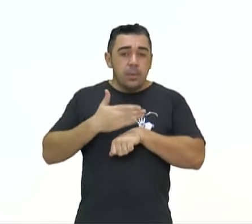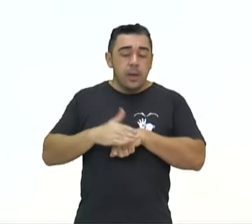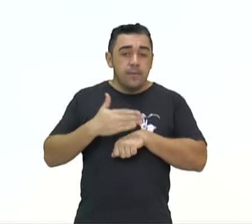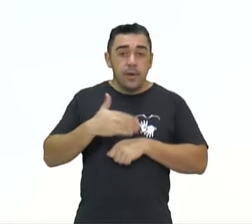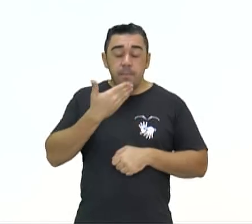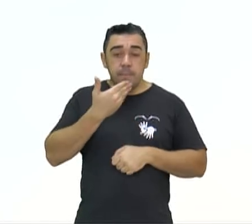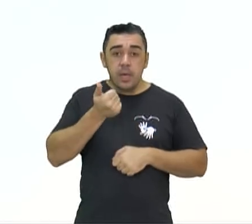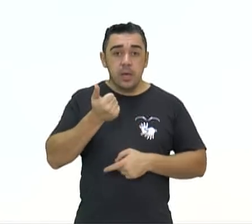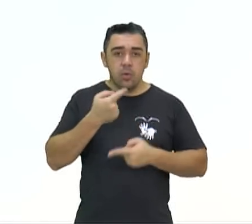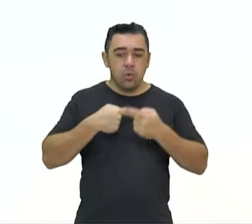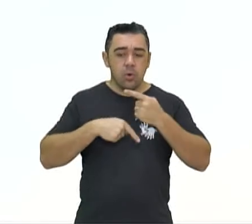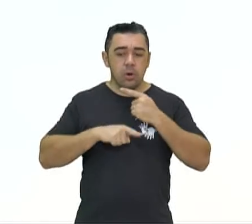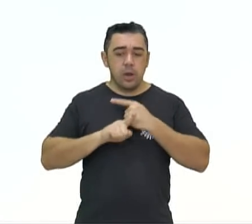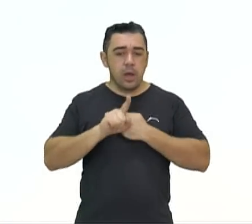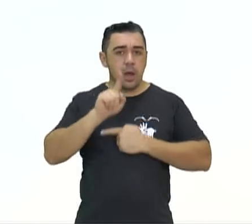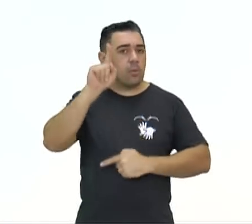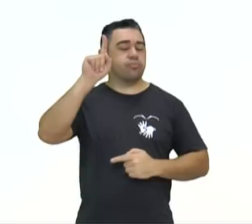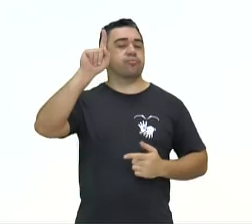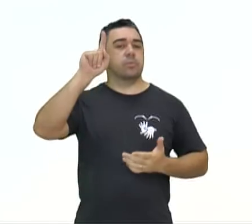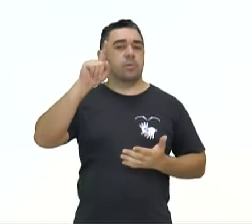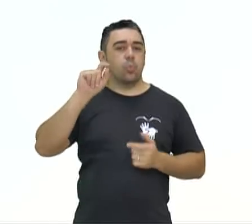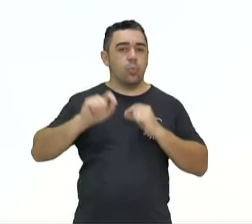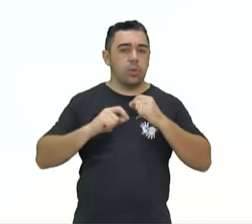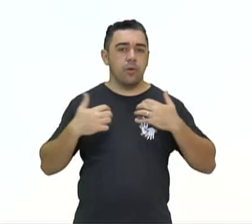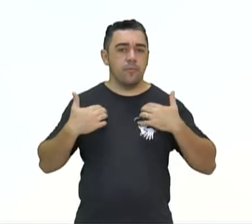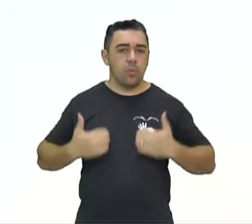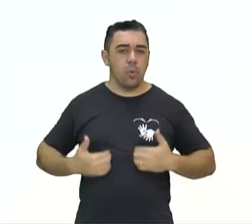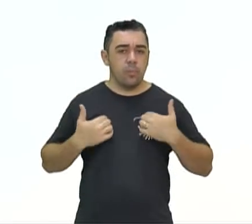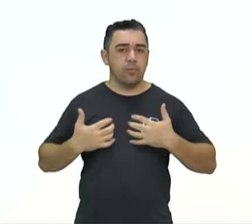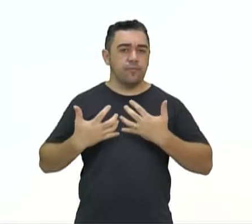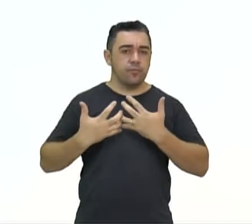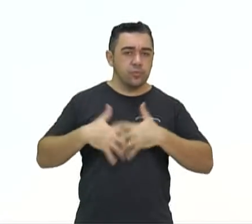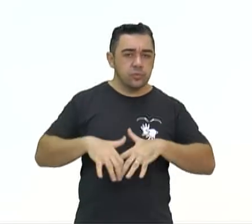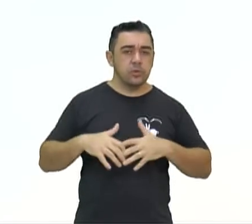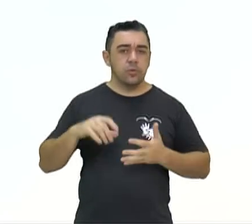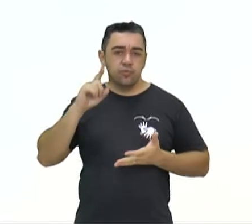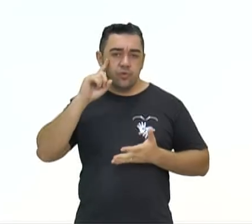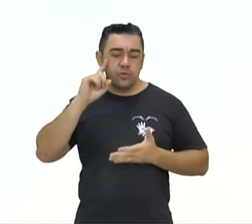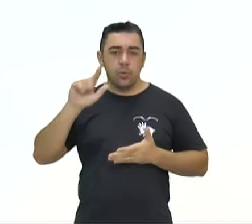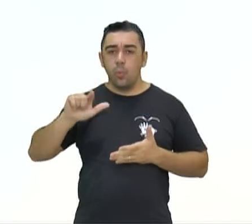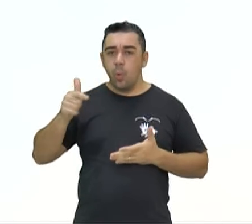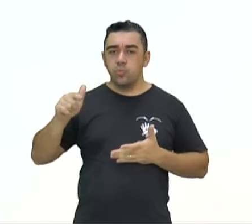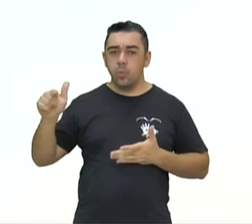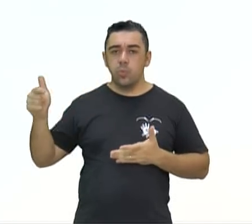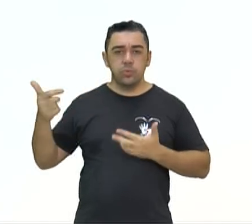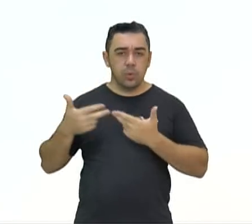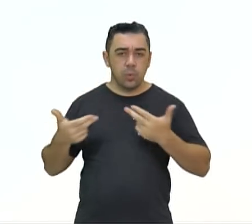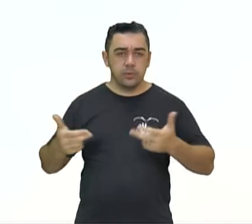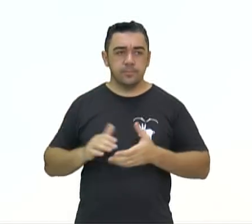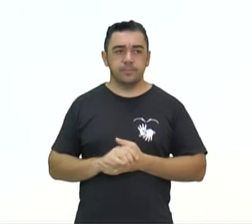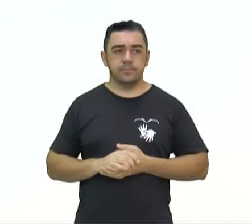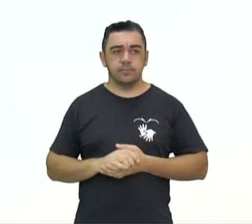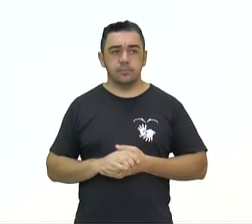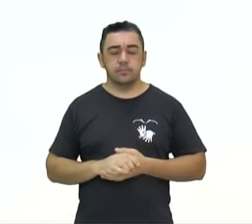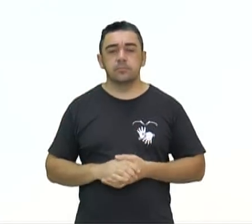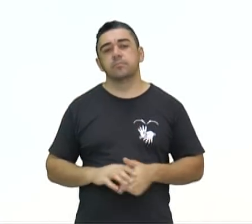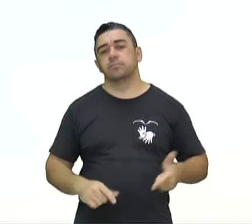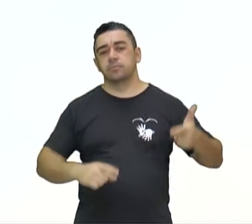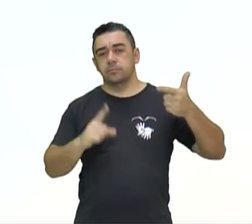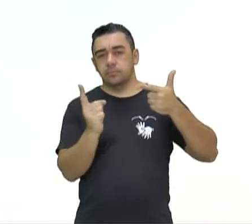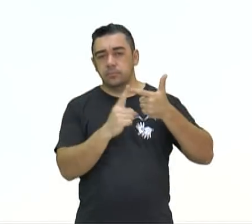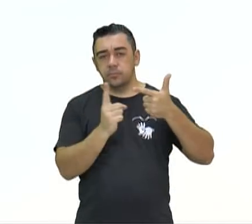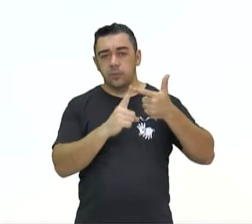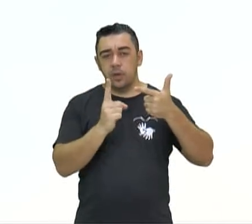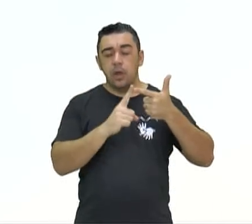nosso desempenho nas nossas atividades funcionais, o dia a dia, nas demais modalidades, nas demais práticas, né? Fortalecimento